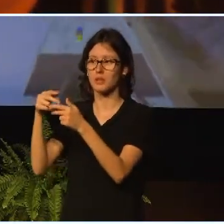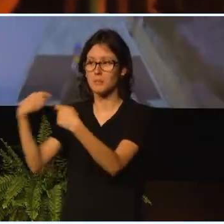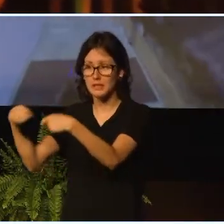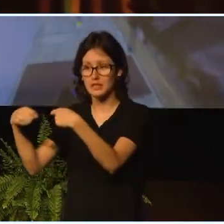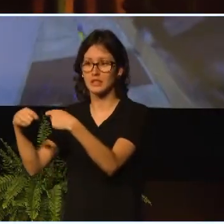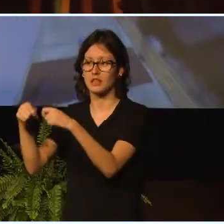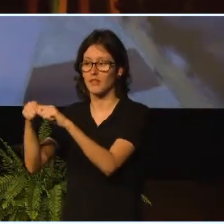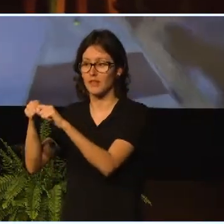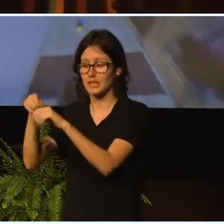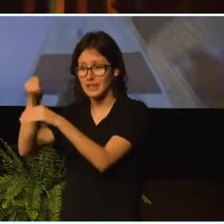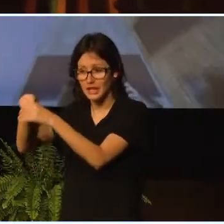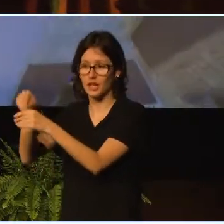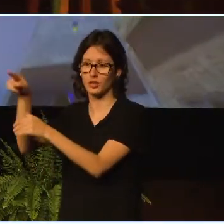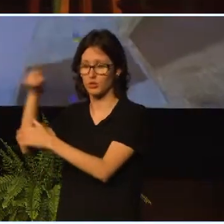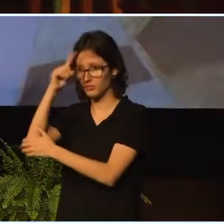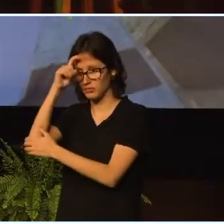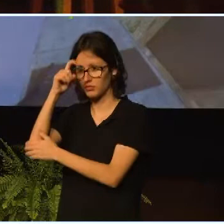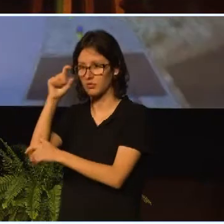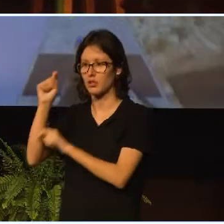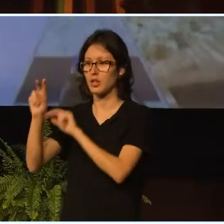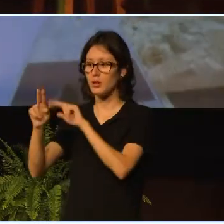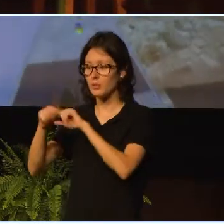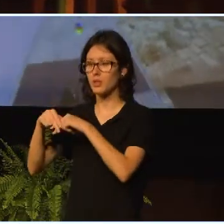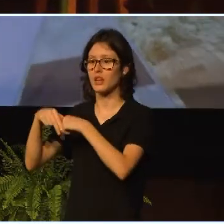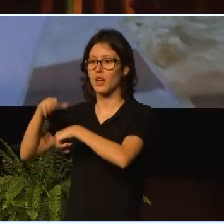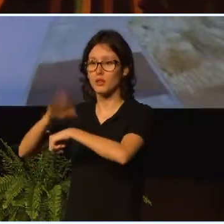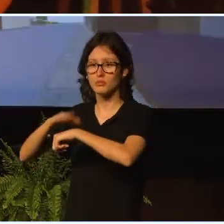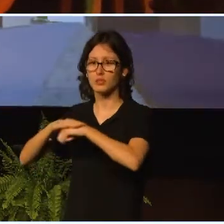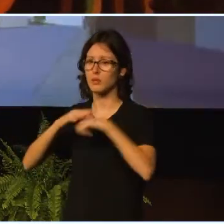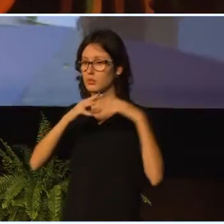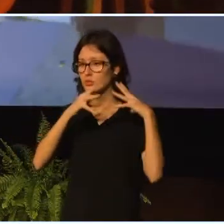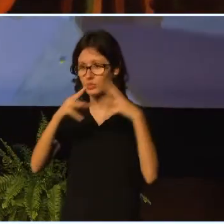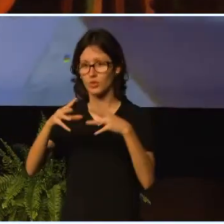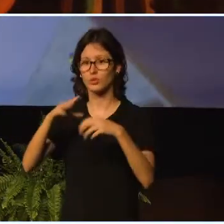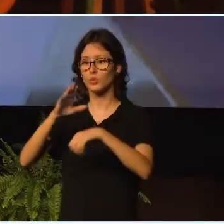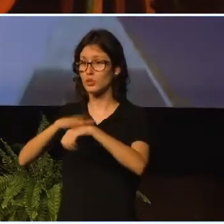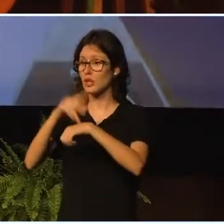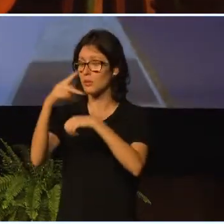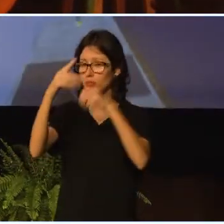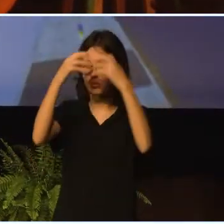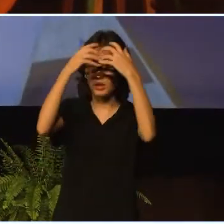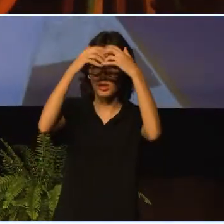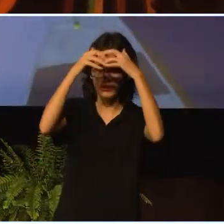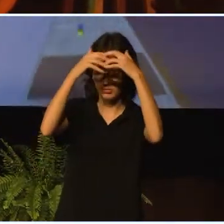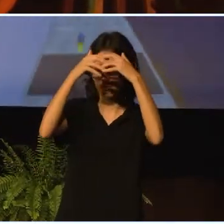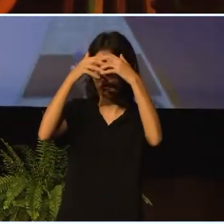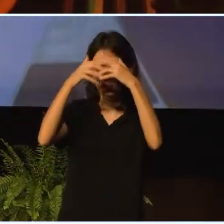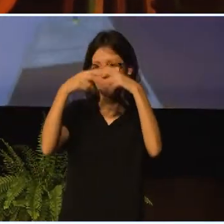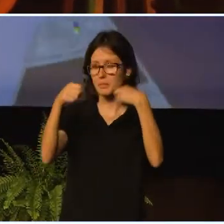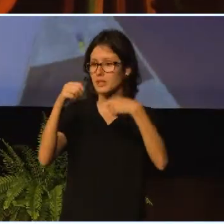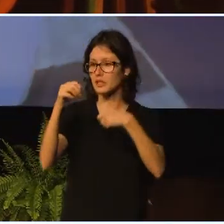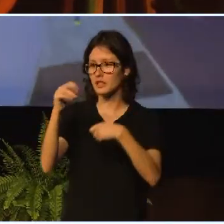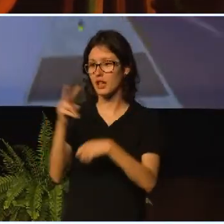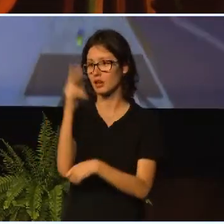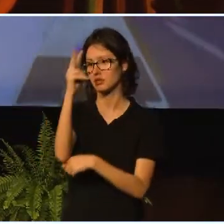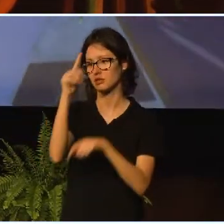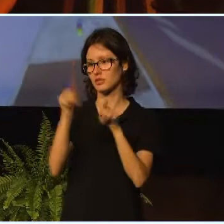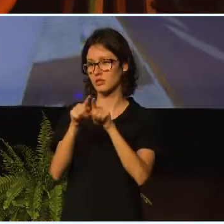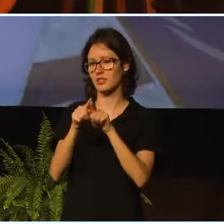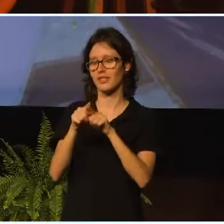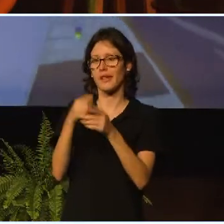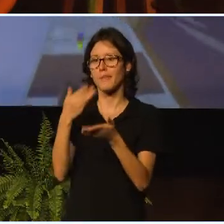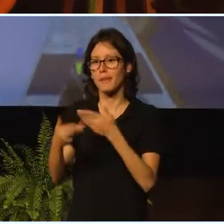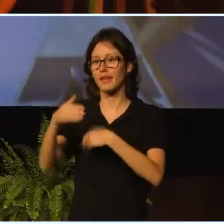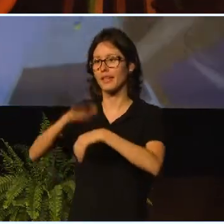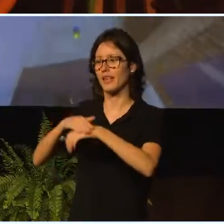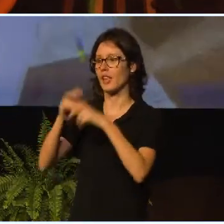realmente precisa ser feito lá. Que o tempo de todos, o tempo do seu cérebro é precioso demais para você gastar em